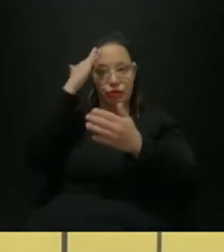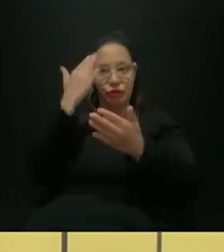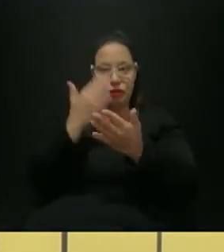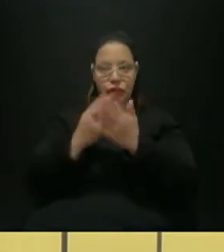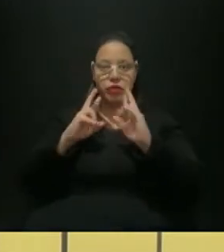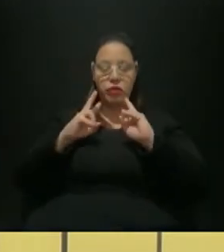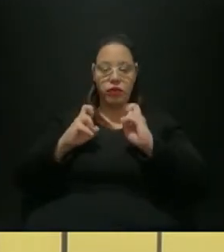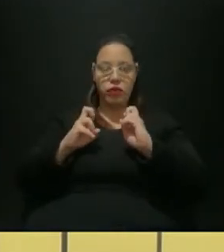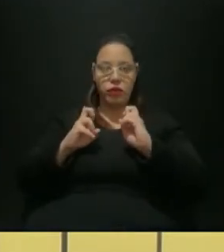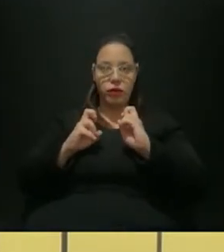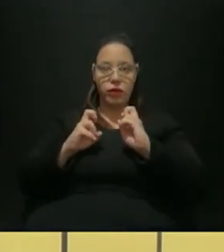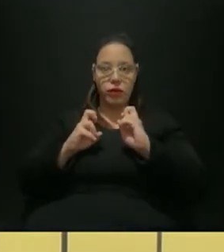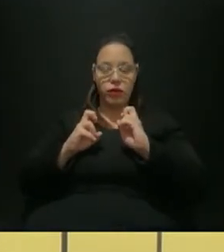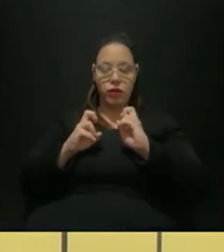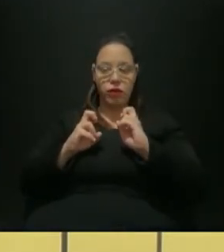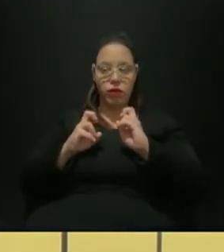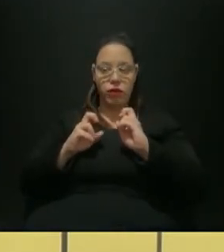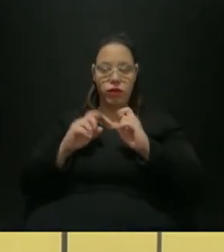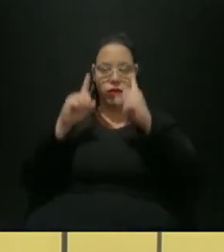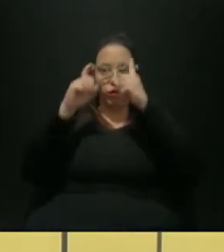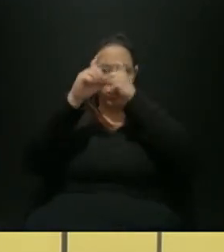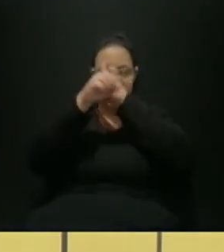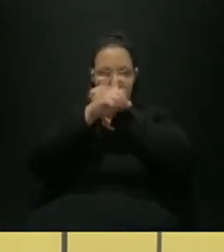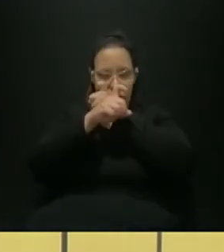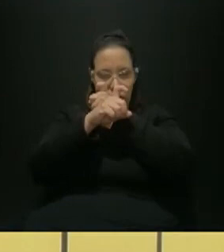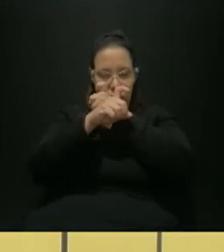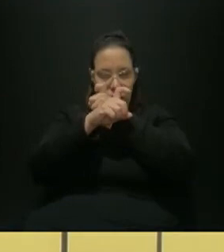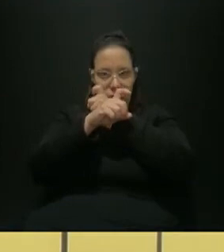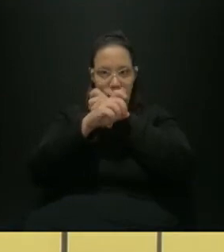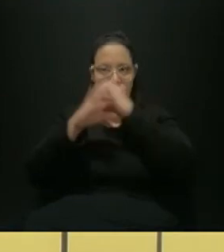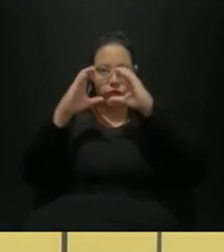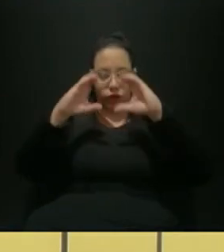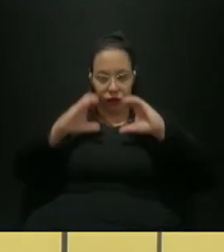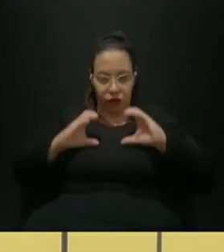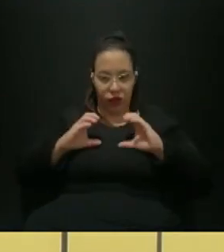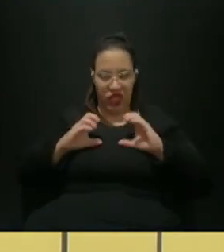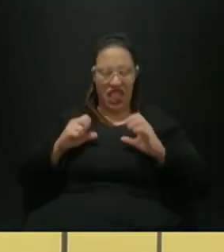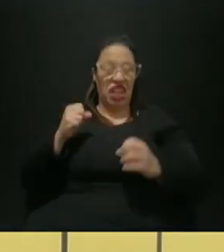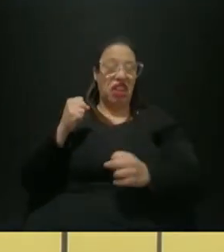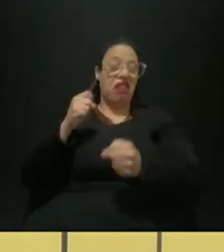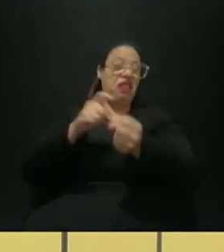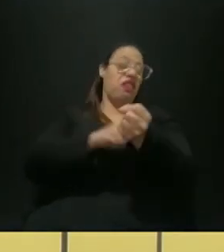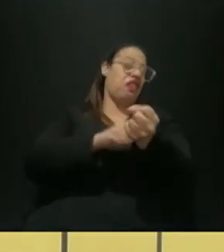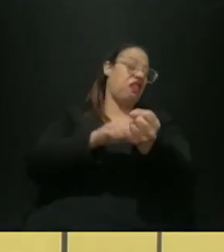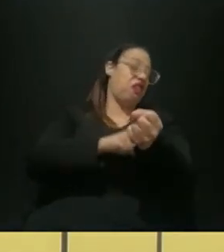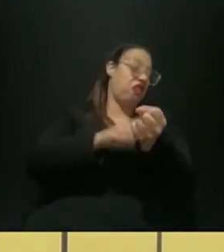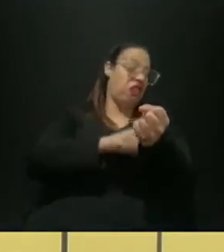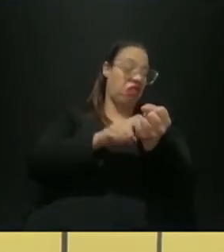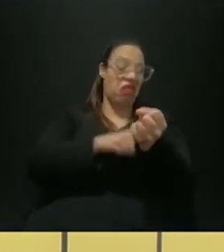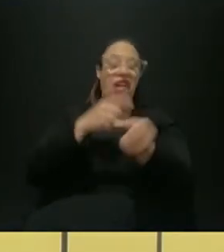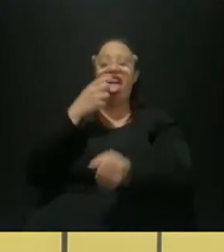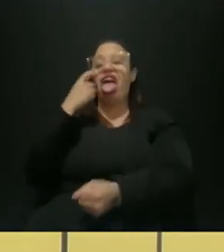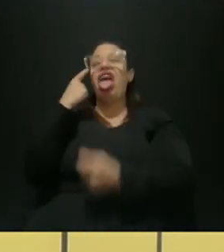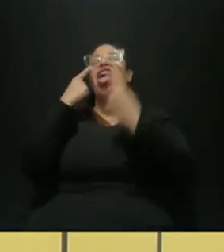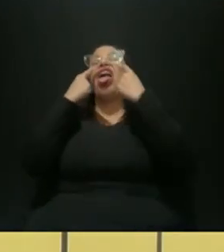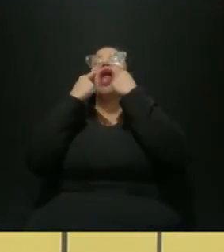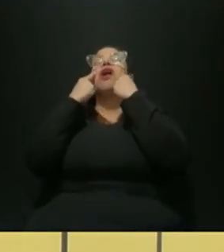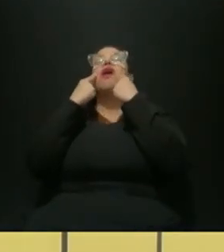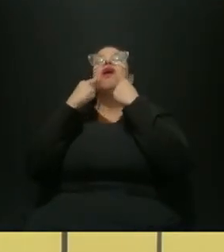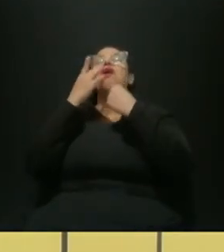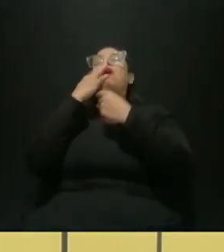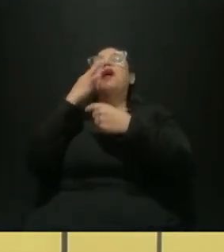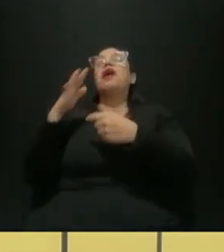você percebe dificuldade de comportamento, irritabilidade, crianças que choram demais, etc., e entende o que está